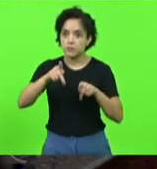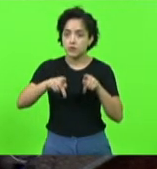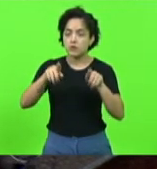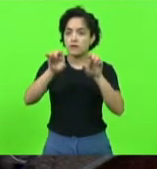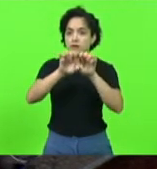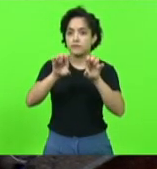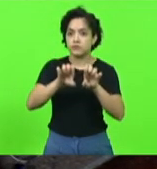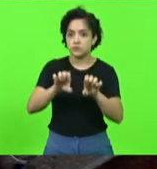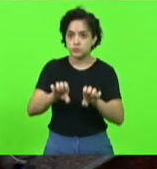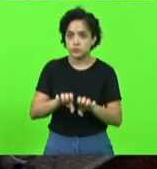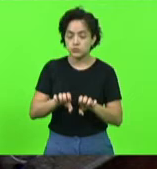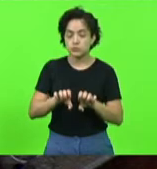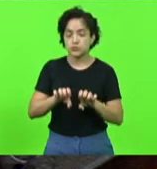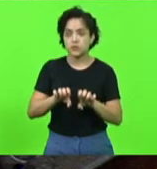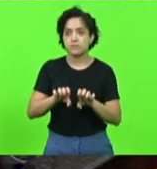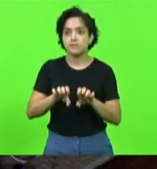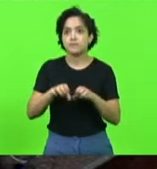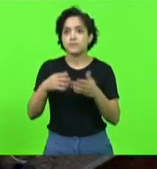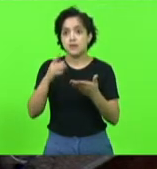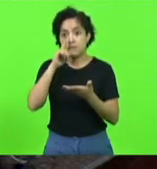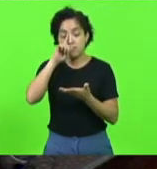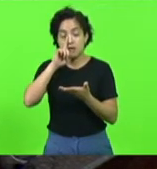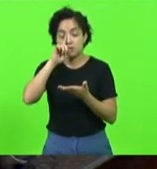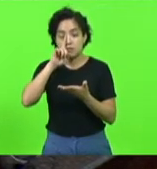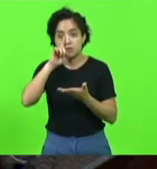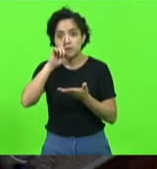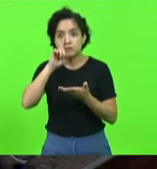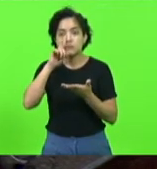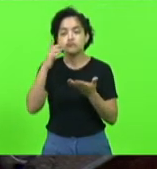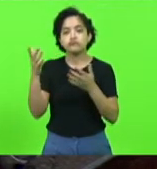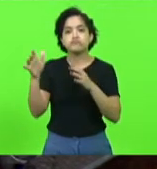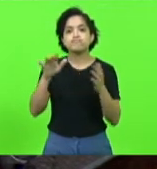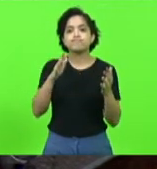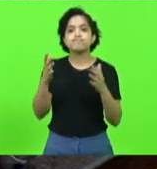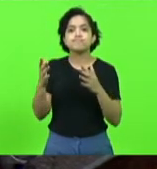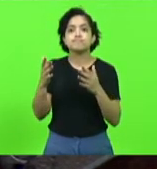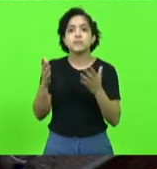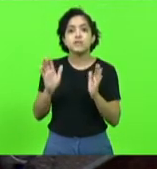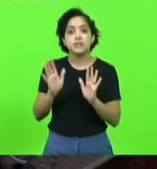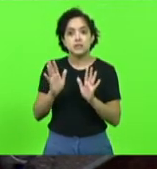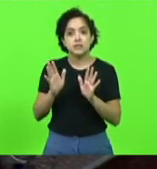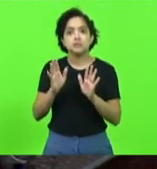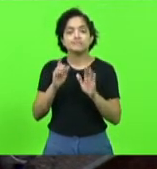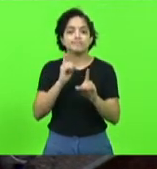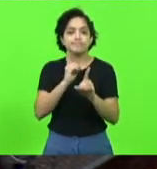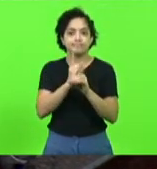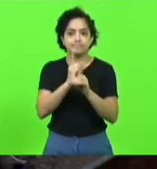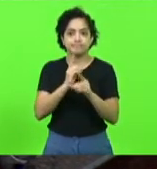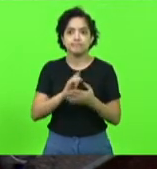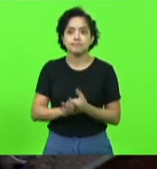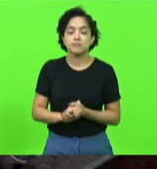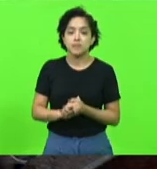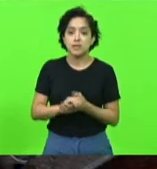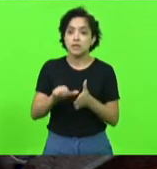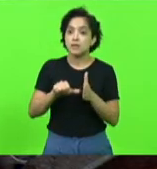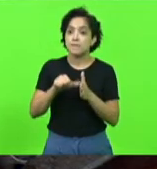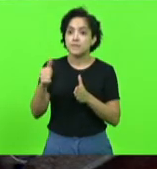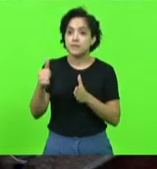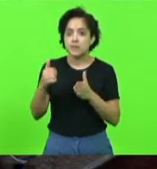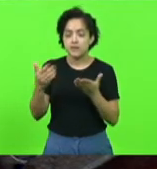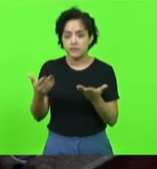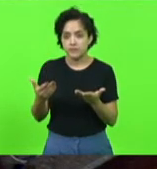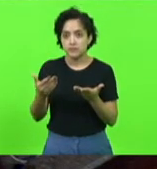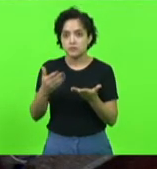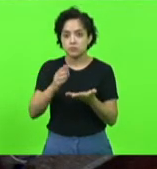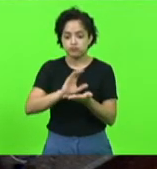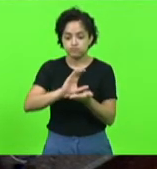infraestrutura para o risco de desastres já identificados. Então, é a primeira vez que nós teremos uma linha de